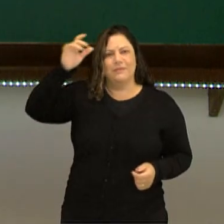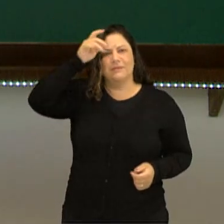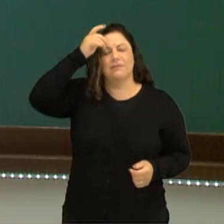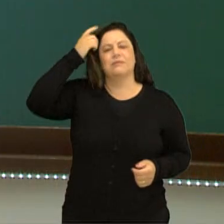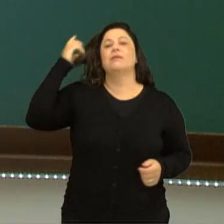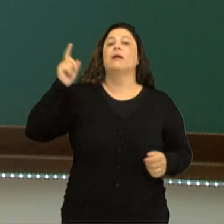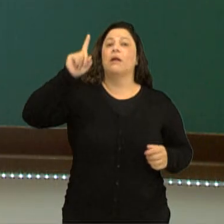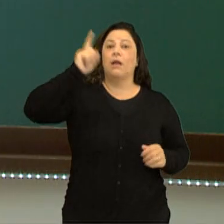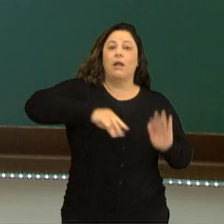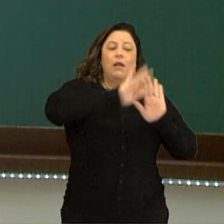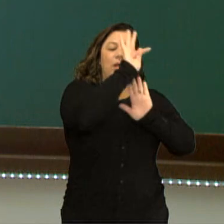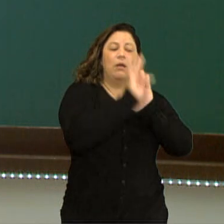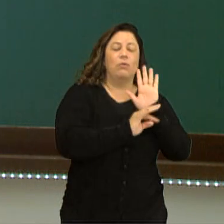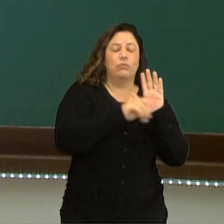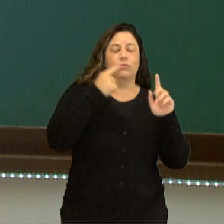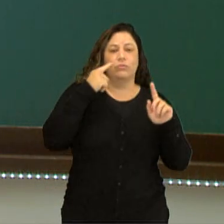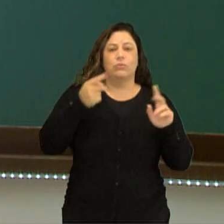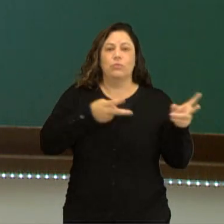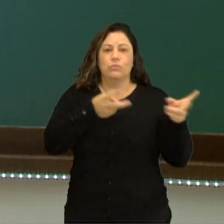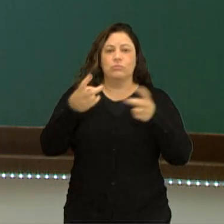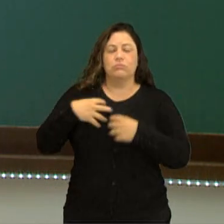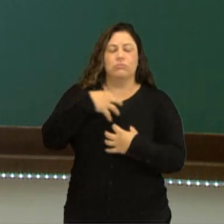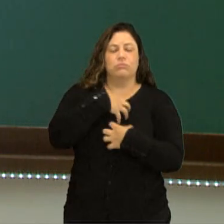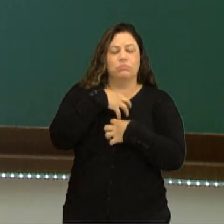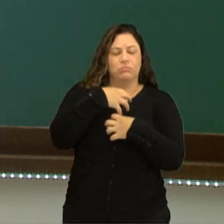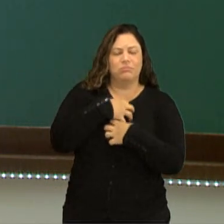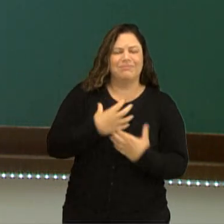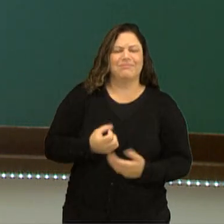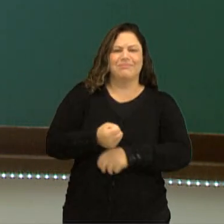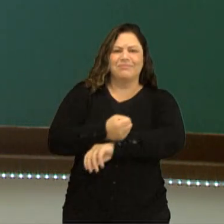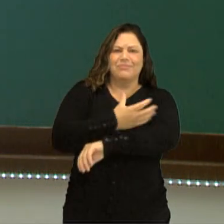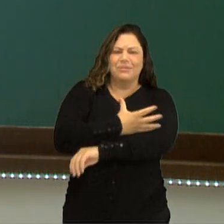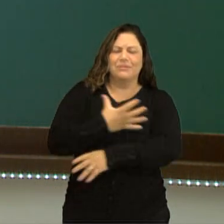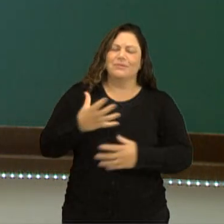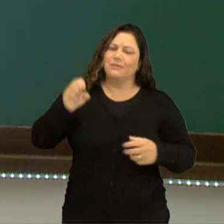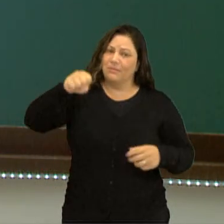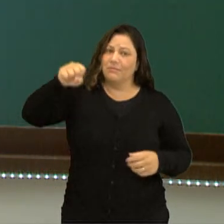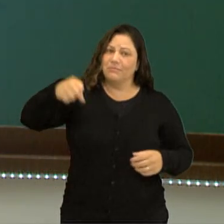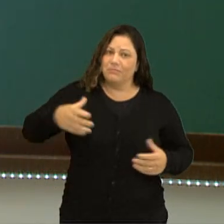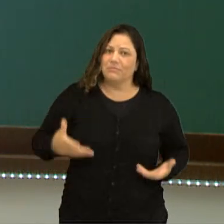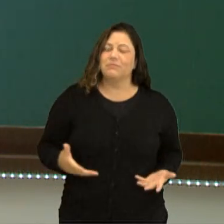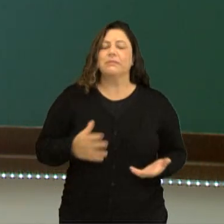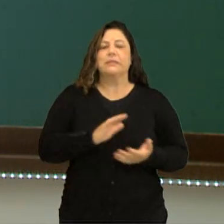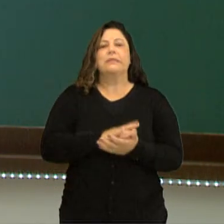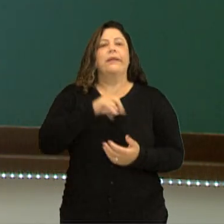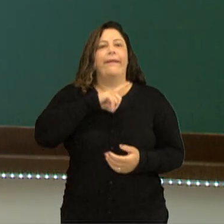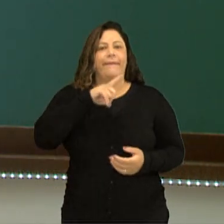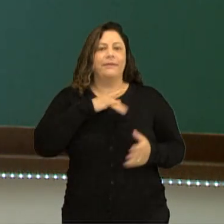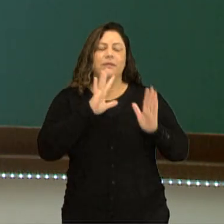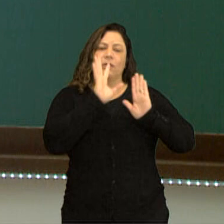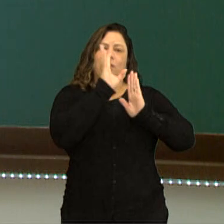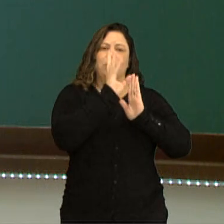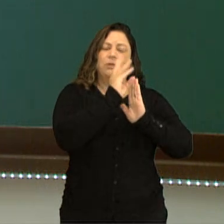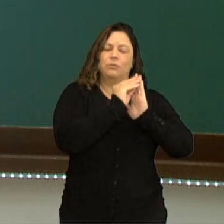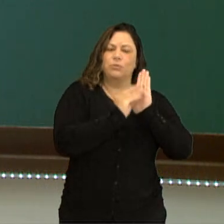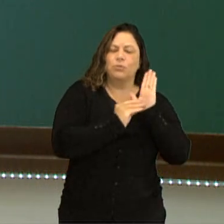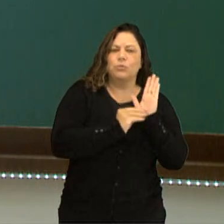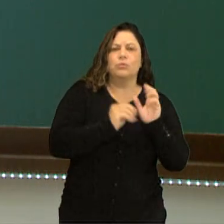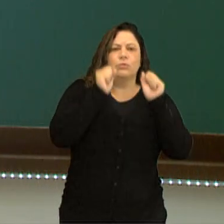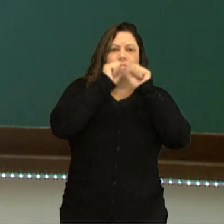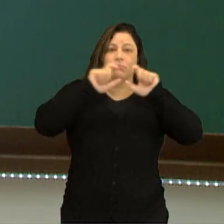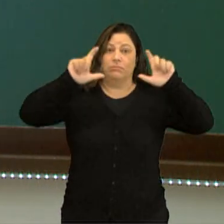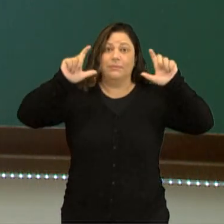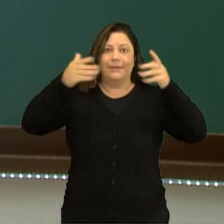texto que aborda essa questão sentimental, emocional, sim, ele tem esse conteúdo e ele desperta